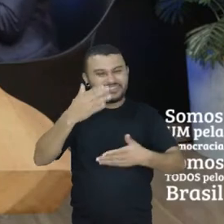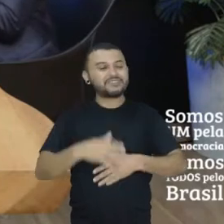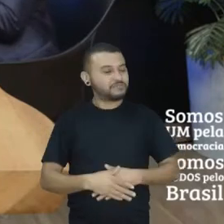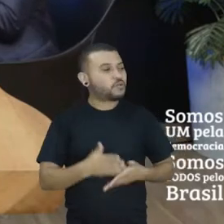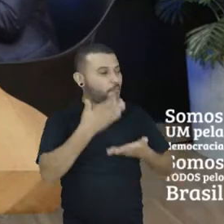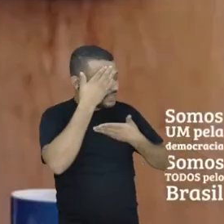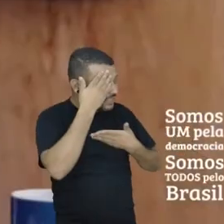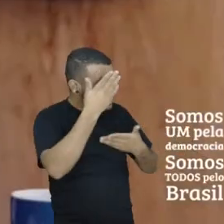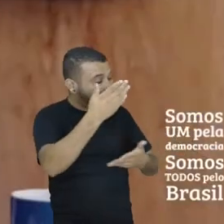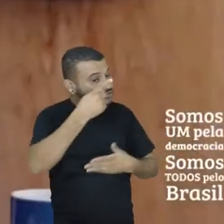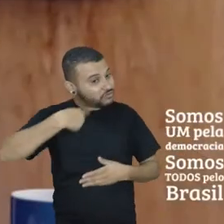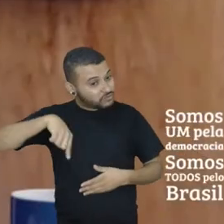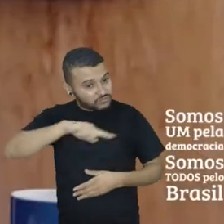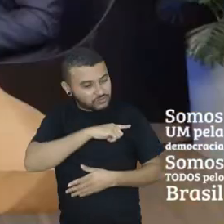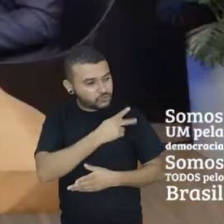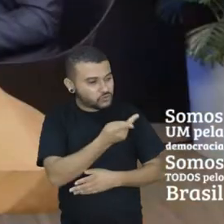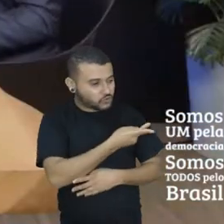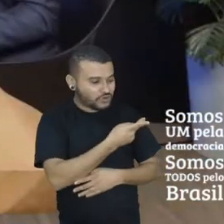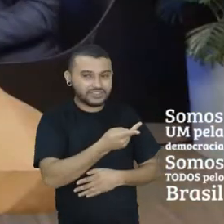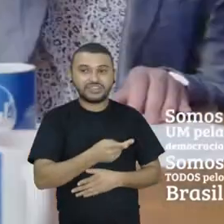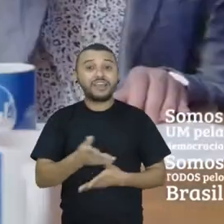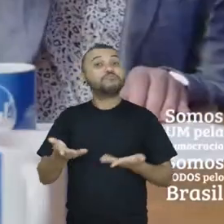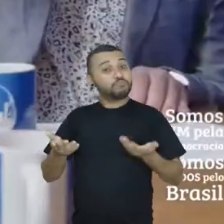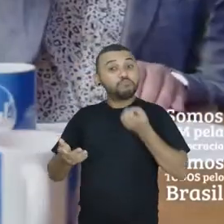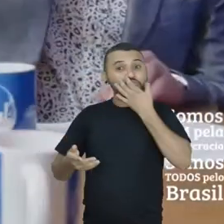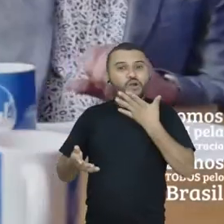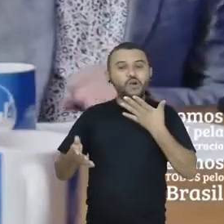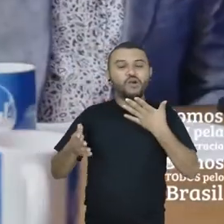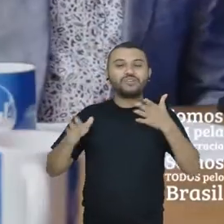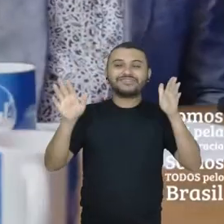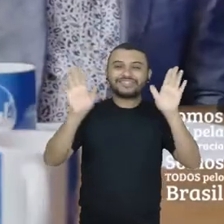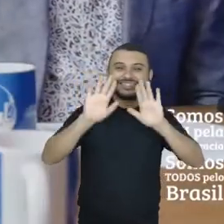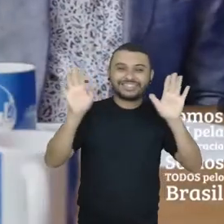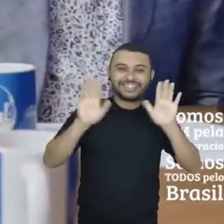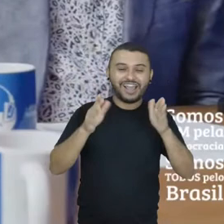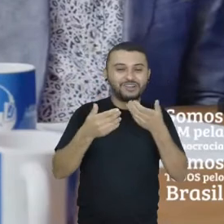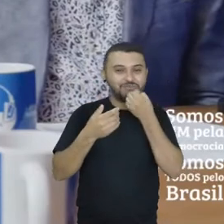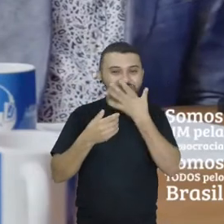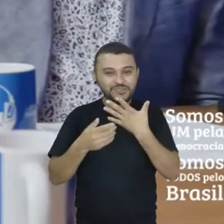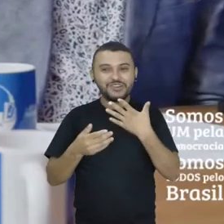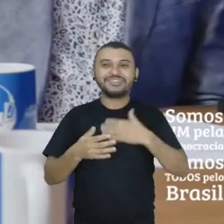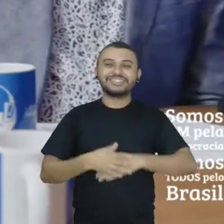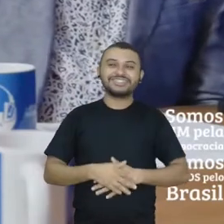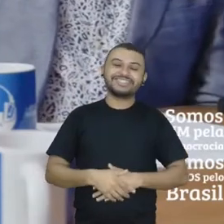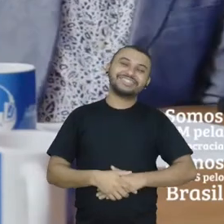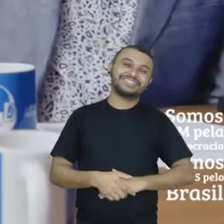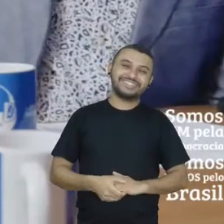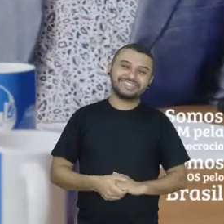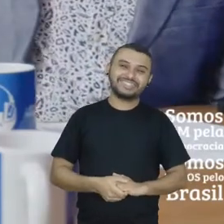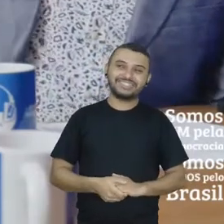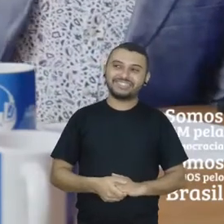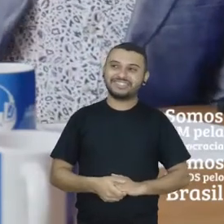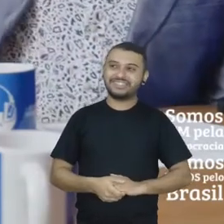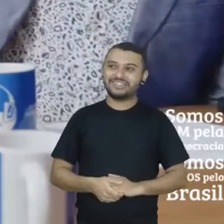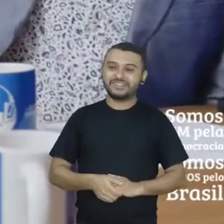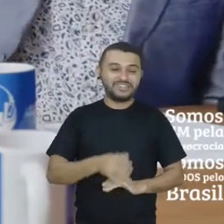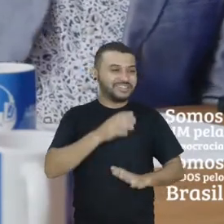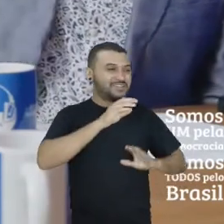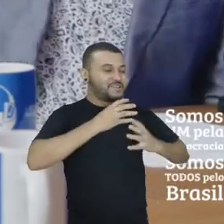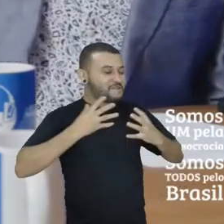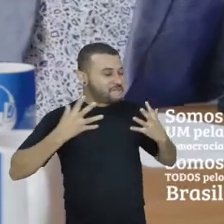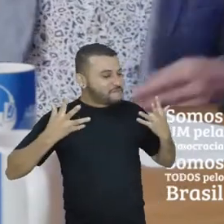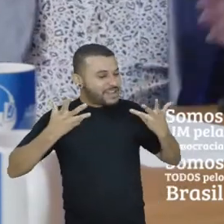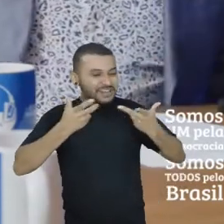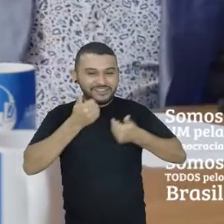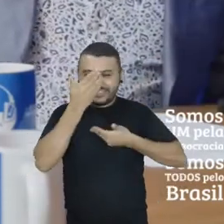Muito obrigado, Will. Obrigado. É isso, gente. Valeu, gente. Logo tem outro aí. Valeu. Até mais. E aquele super obrigado para essa equipe